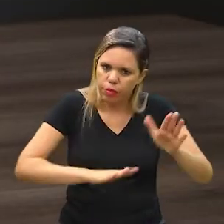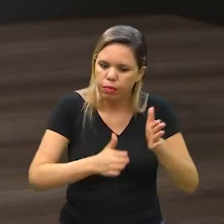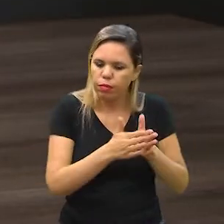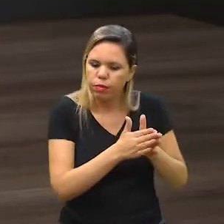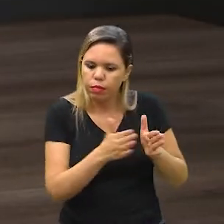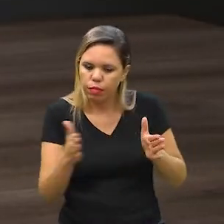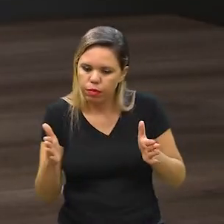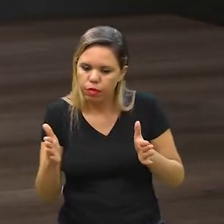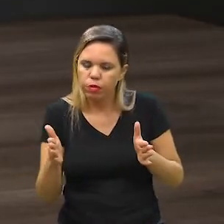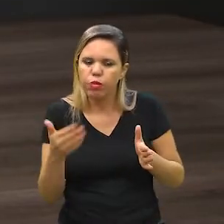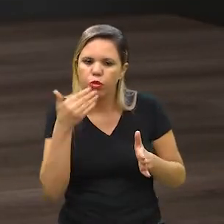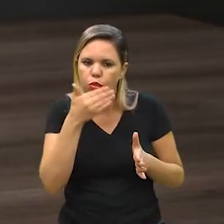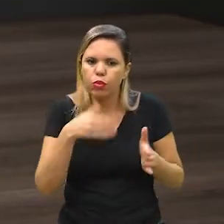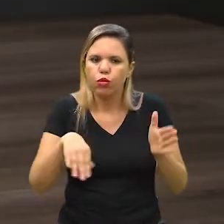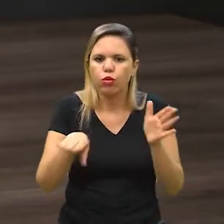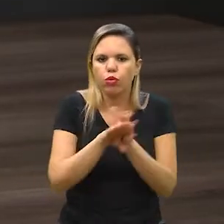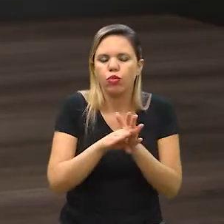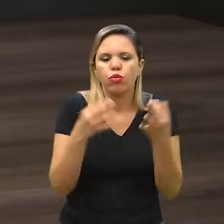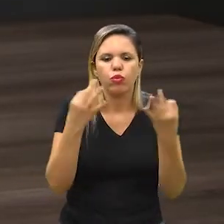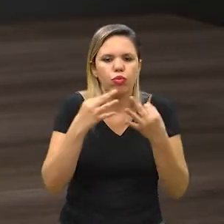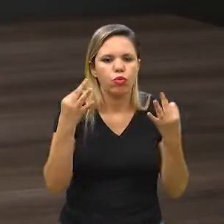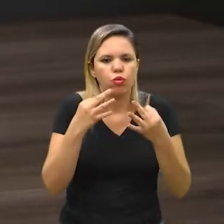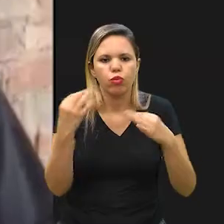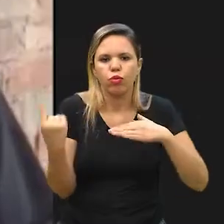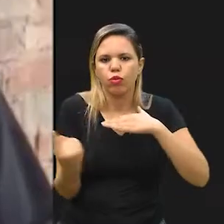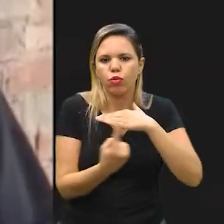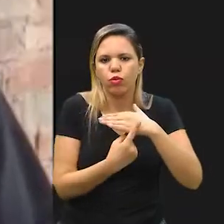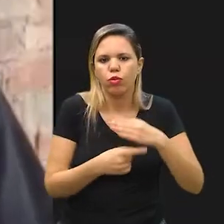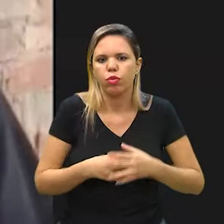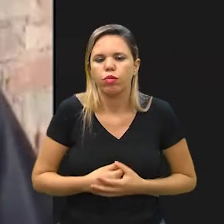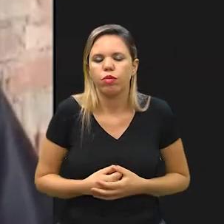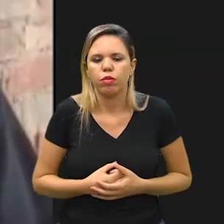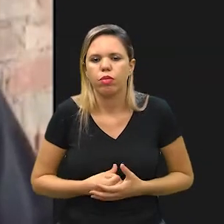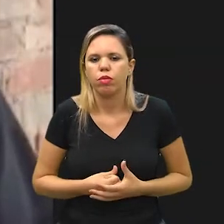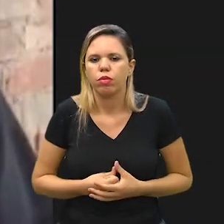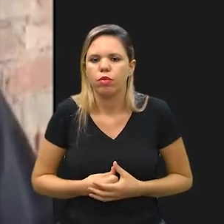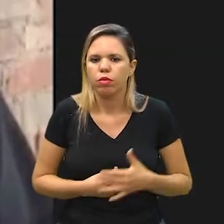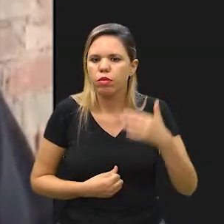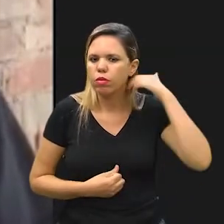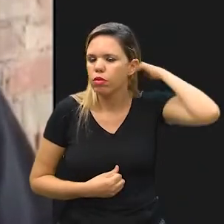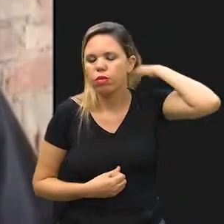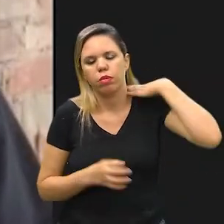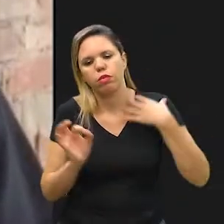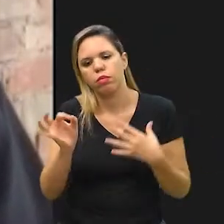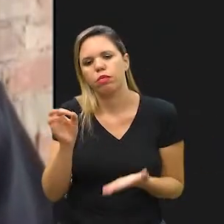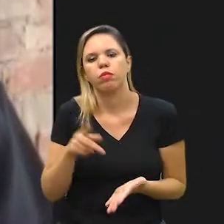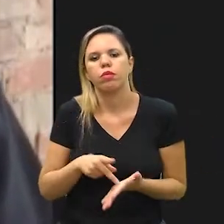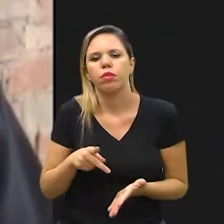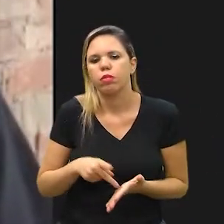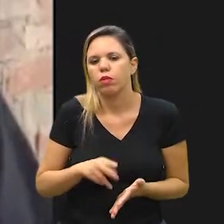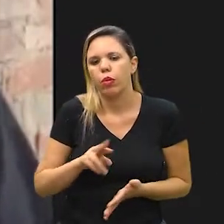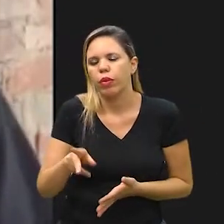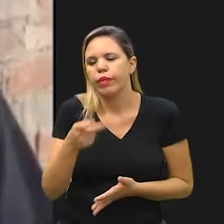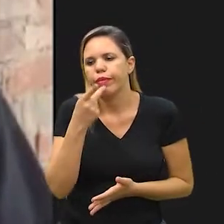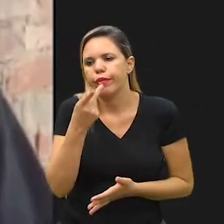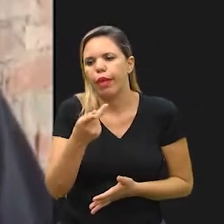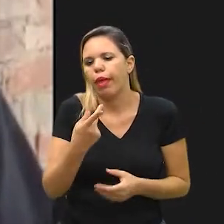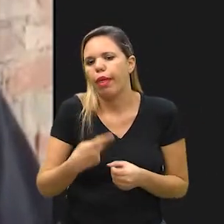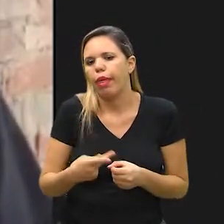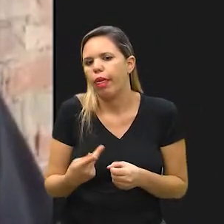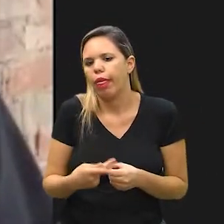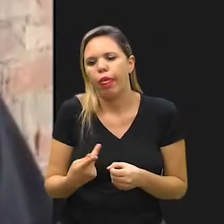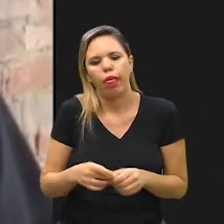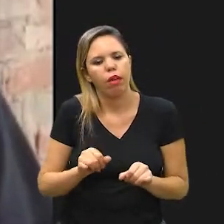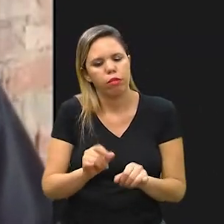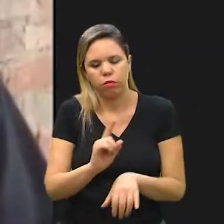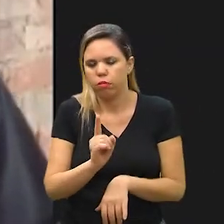processo para que esse doce chegue intacto ao cliente. Tem, exatamente, porque não é né, como você falou, não é um produto de